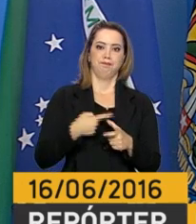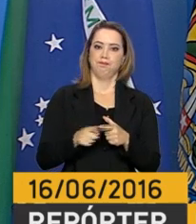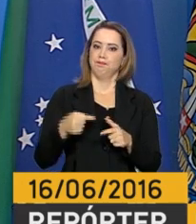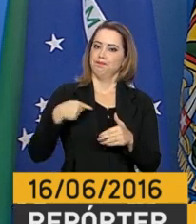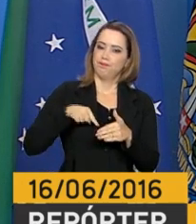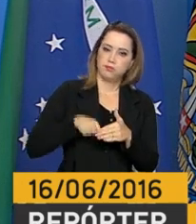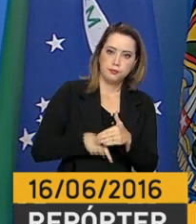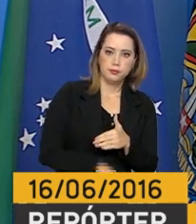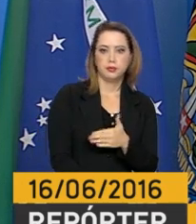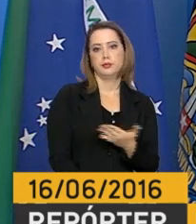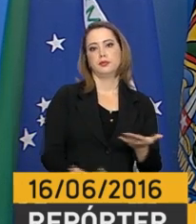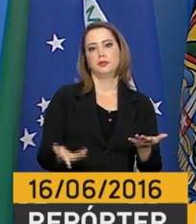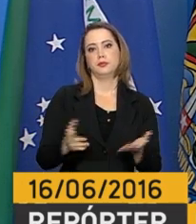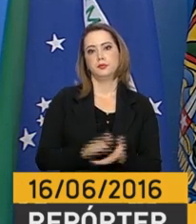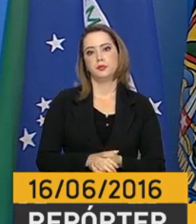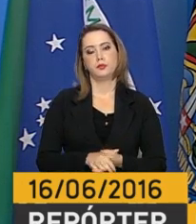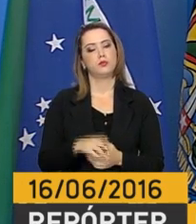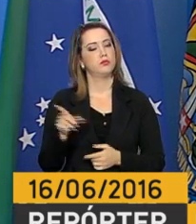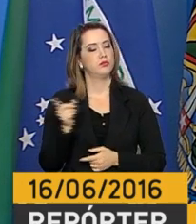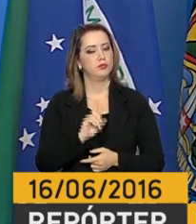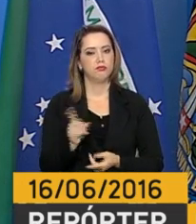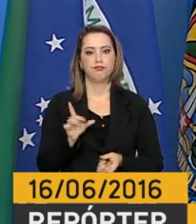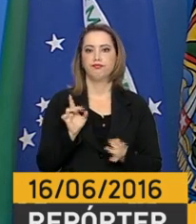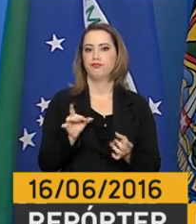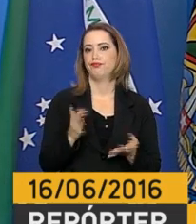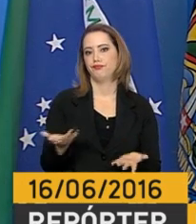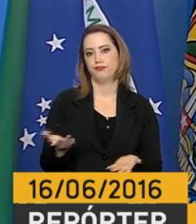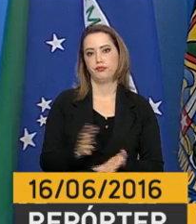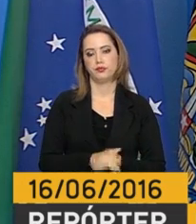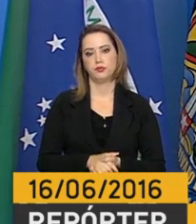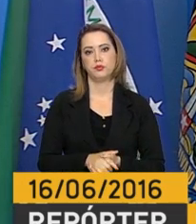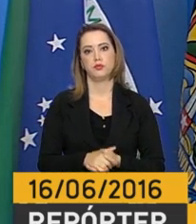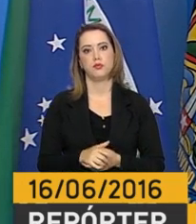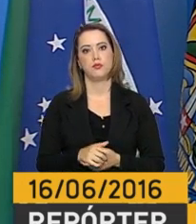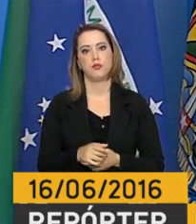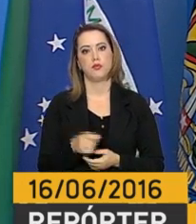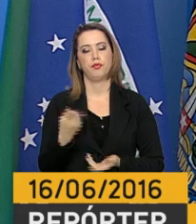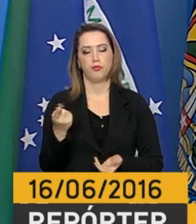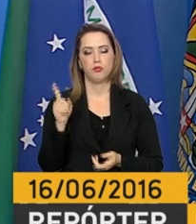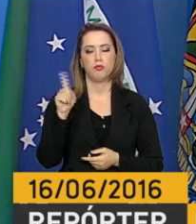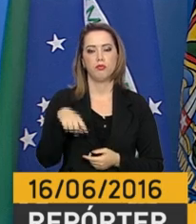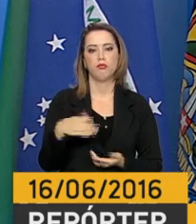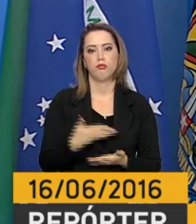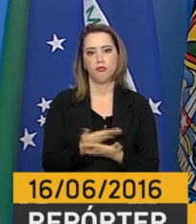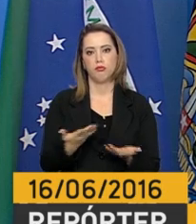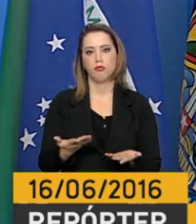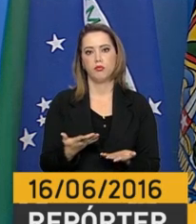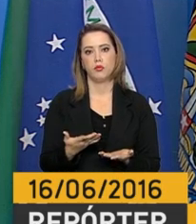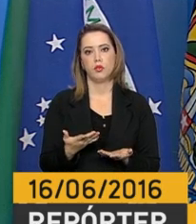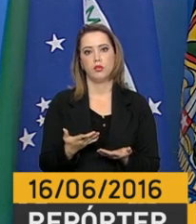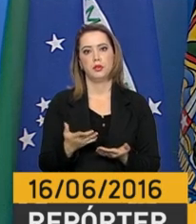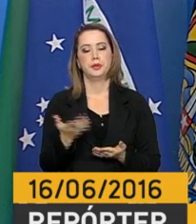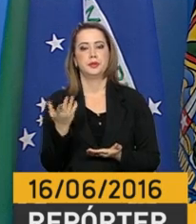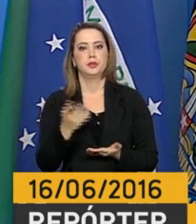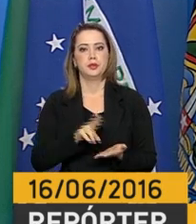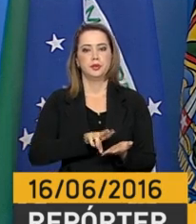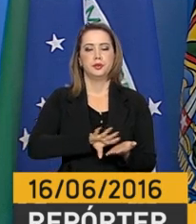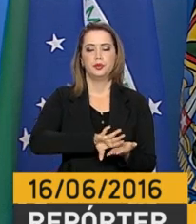mergulhou. Não só, vou dizer o óbvio, eliminamos